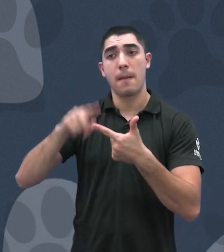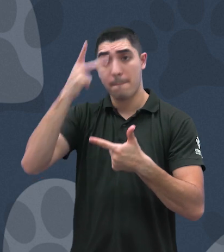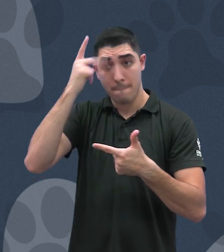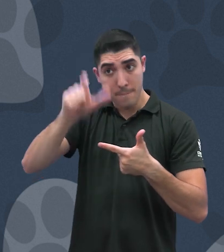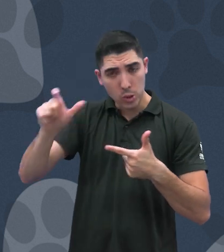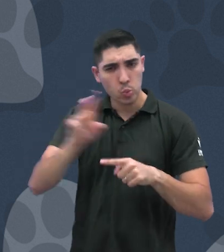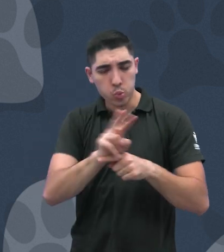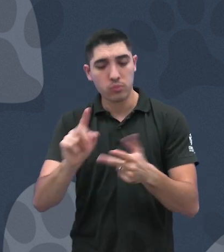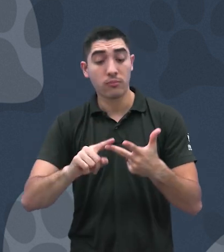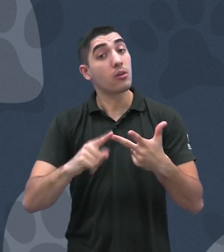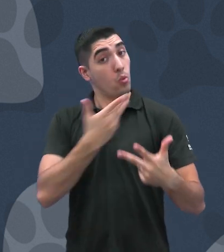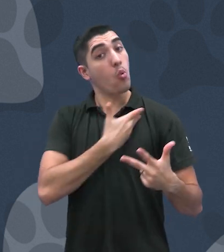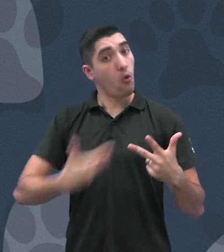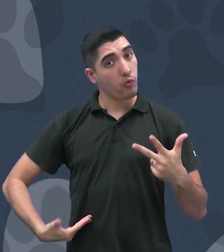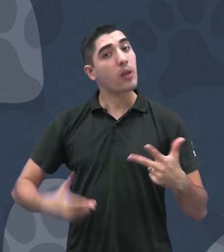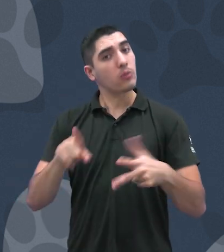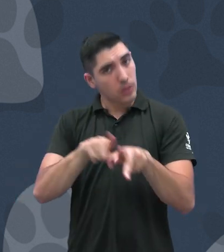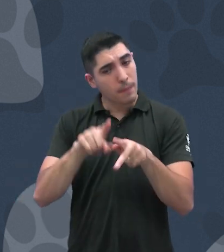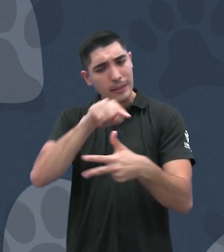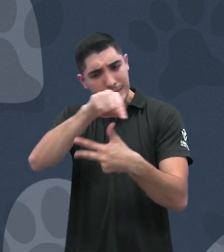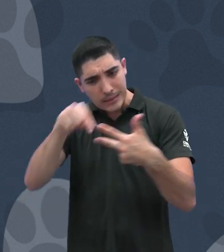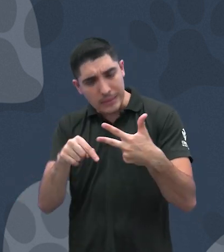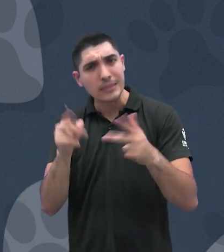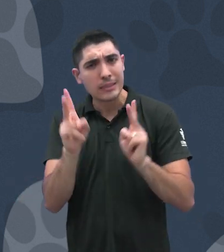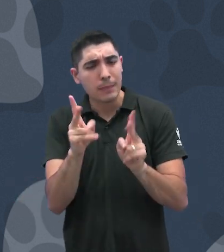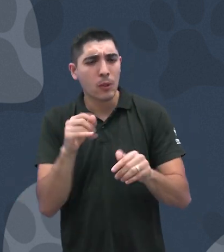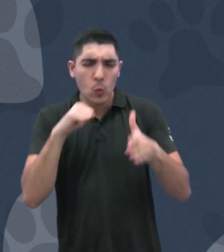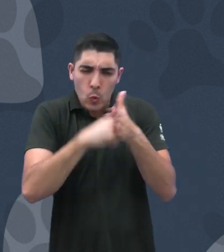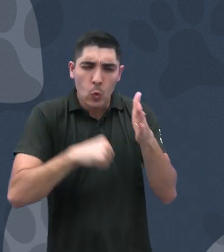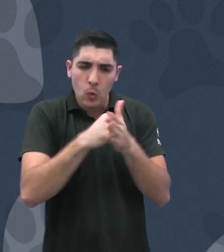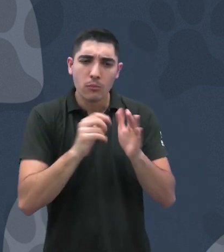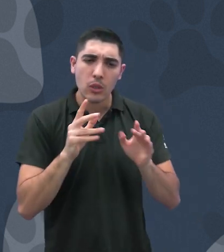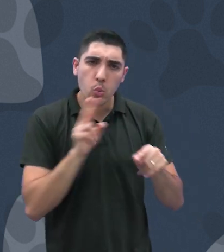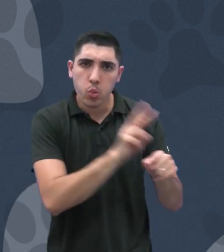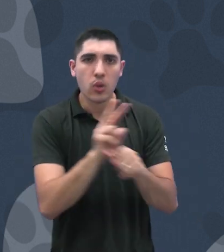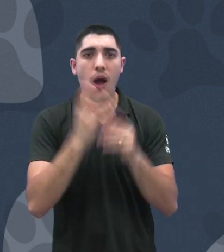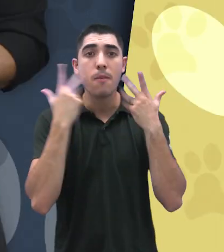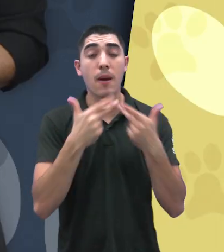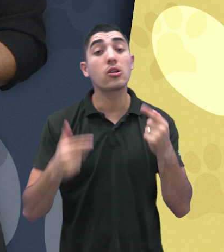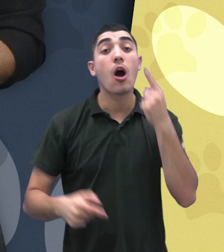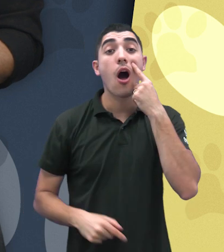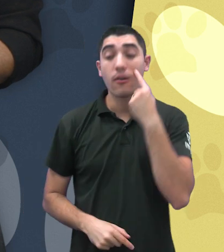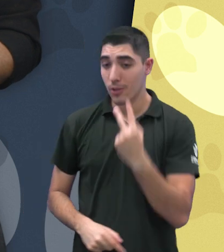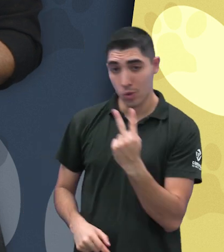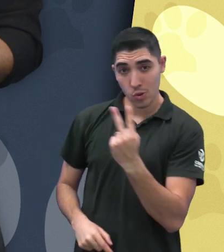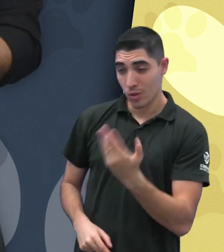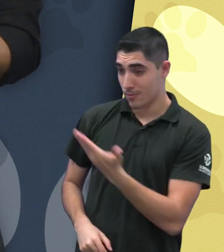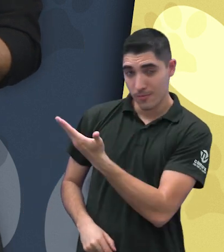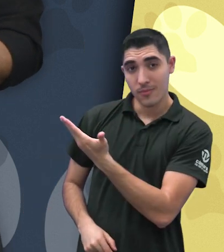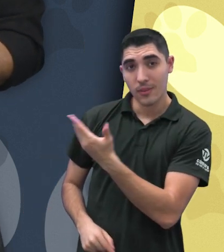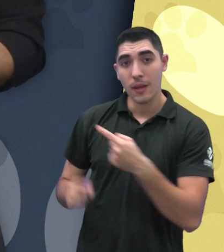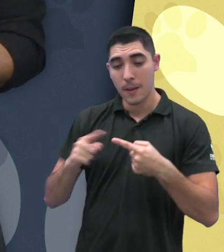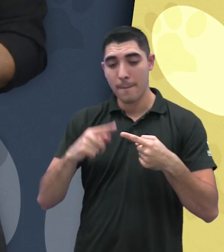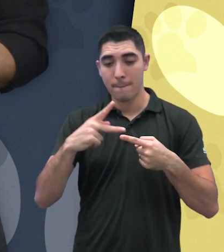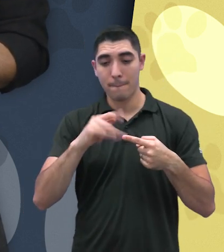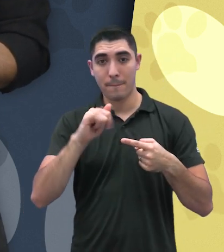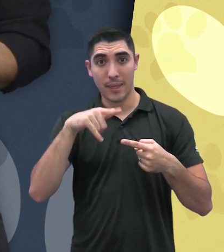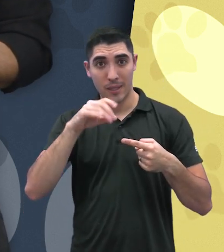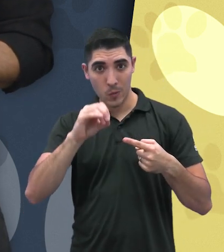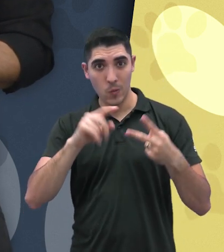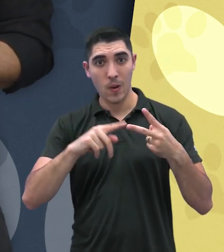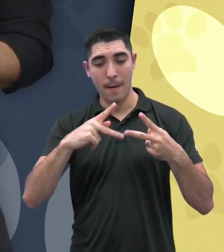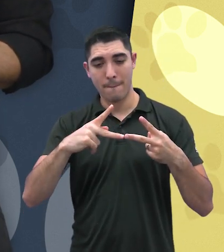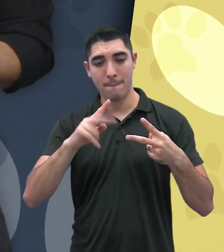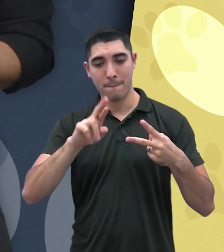para protetores independentes e para autoridades também, né, que lutam pelo bem-estar animal. Estes dois, ó, dá uma olhada, são